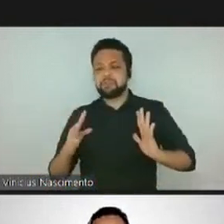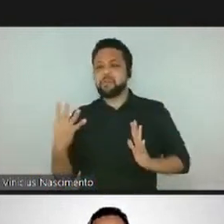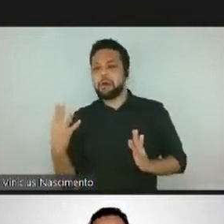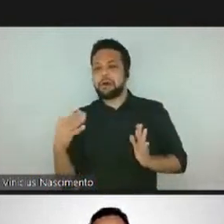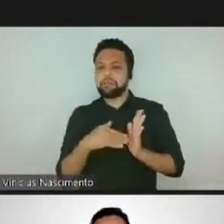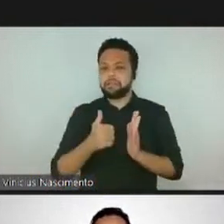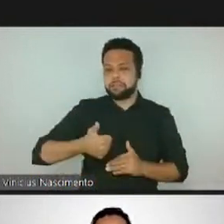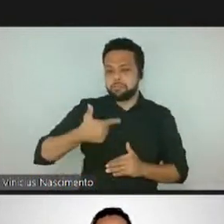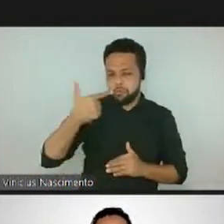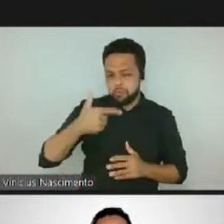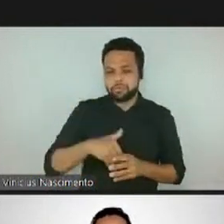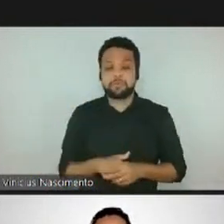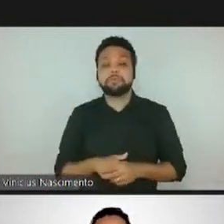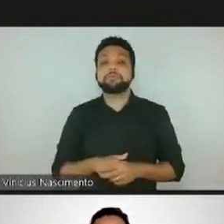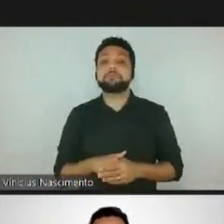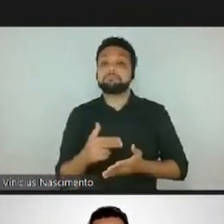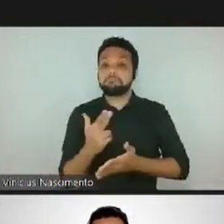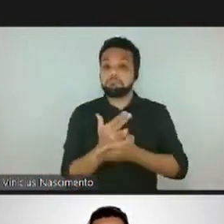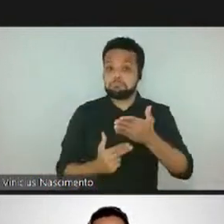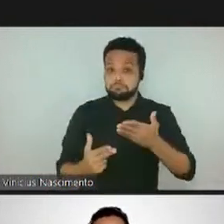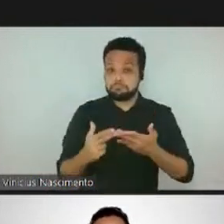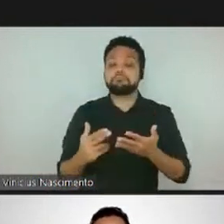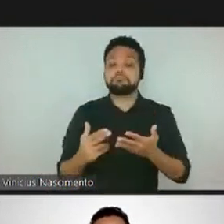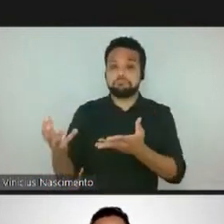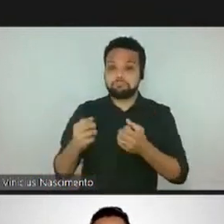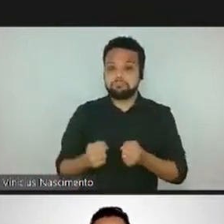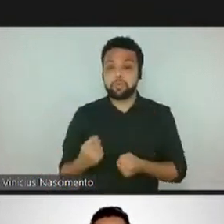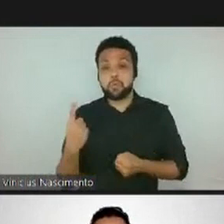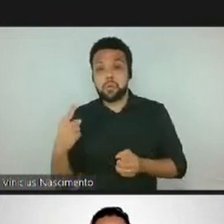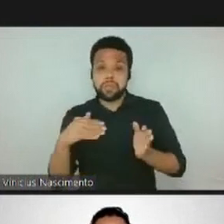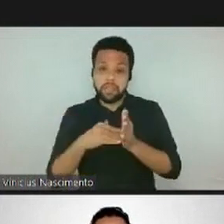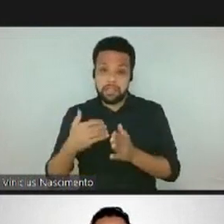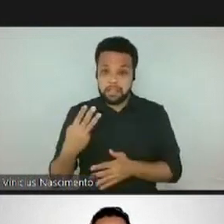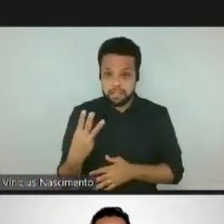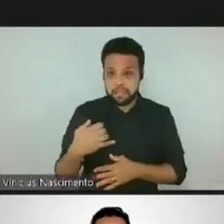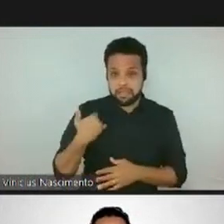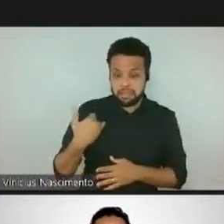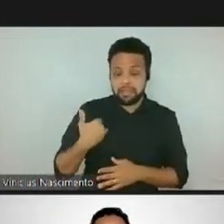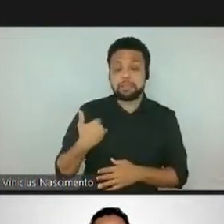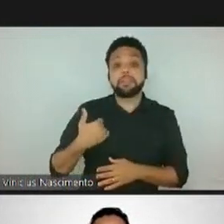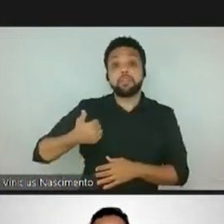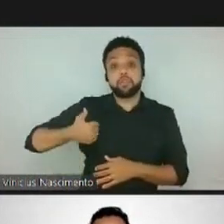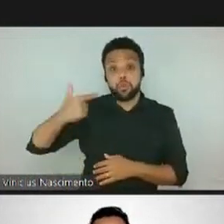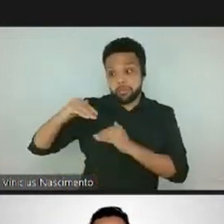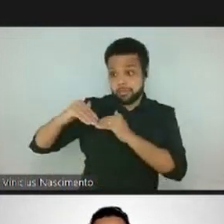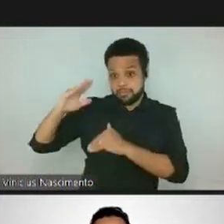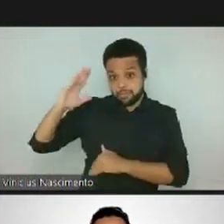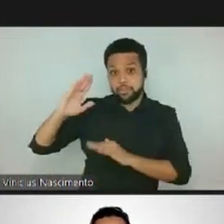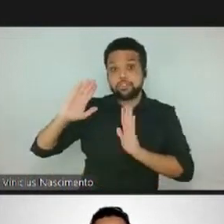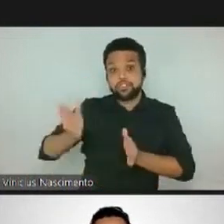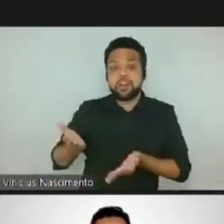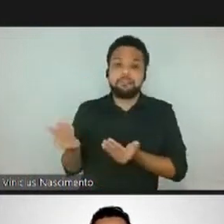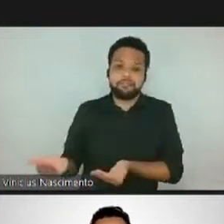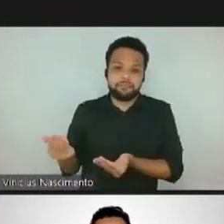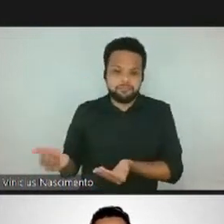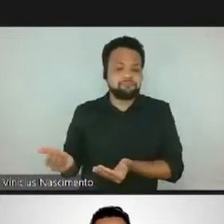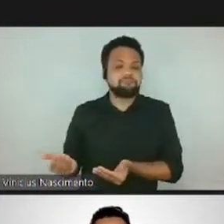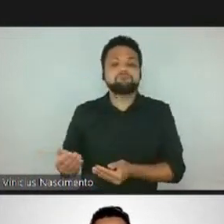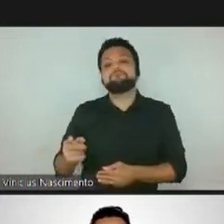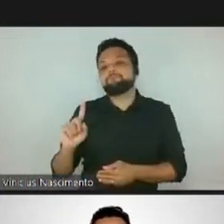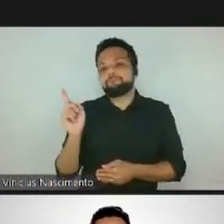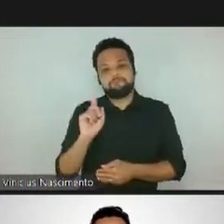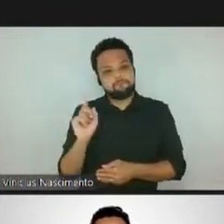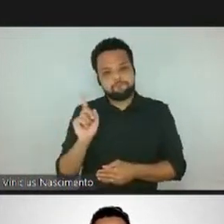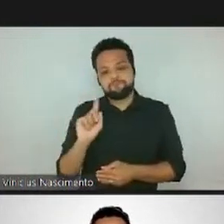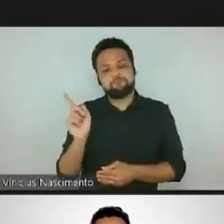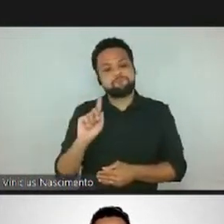recebidos de 1 a 3 anos e acima de 12 anos, já adolescentes, não foram considerados